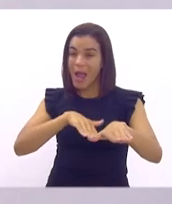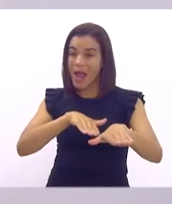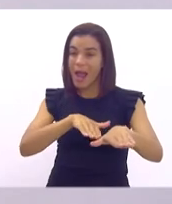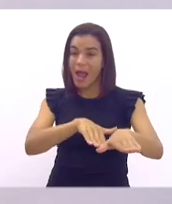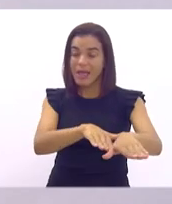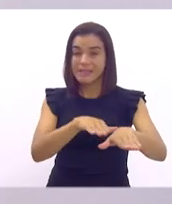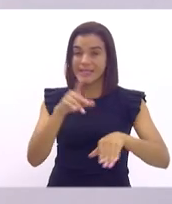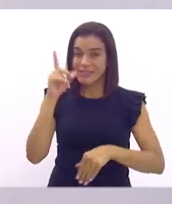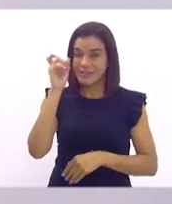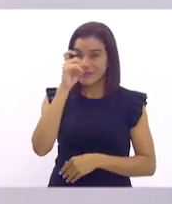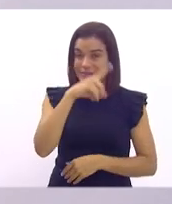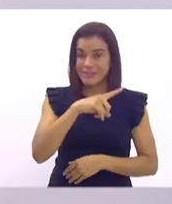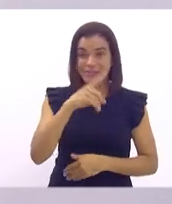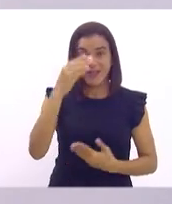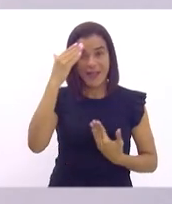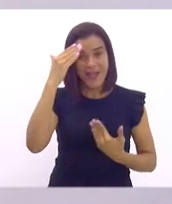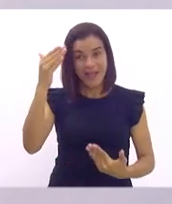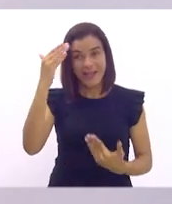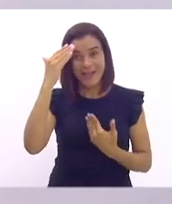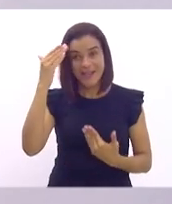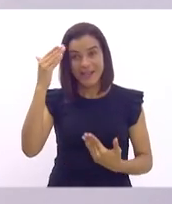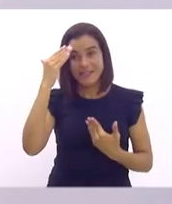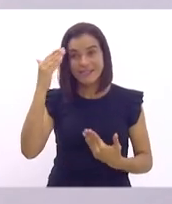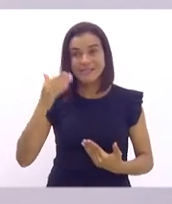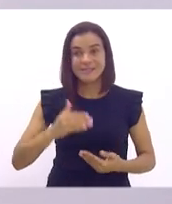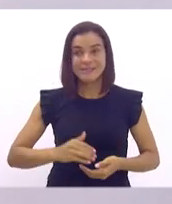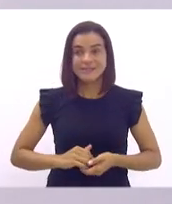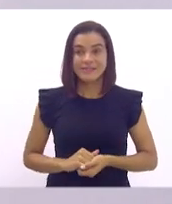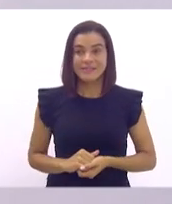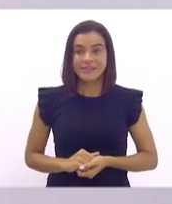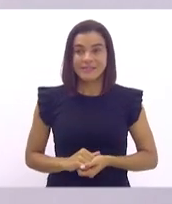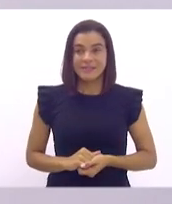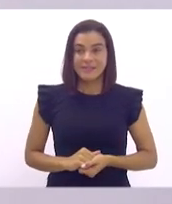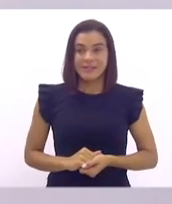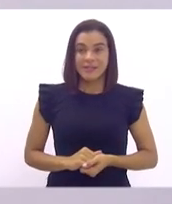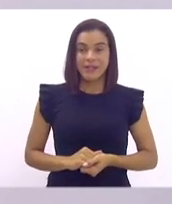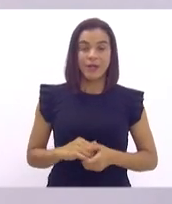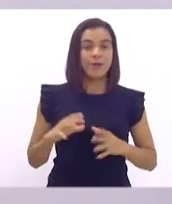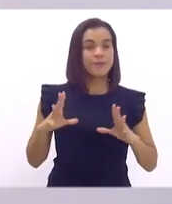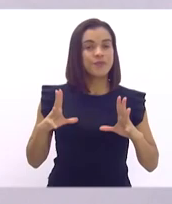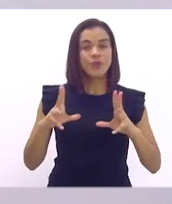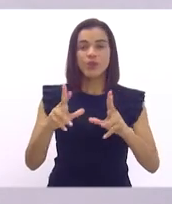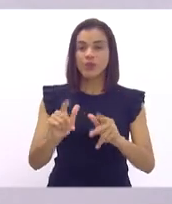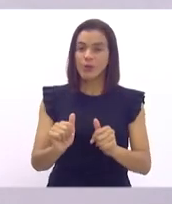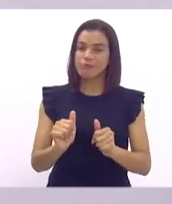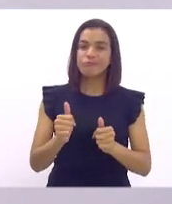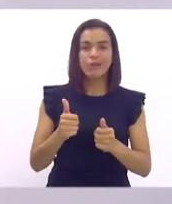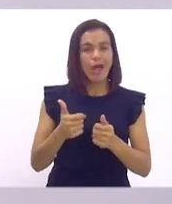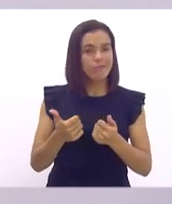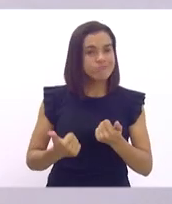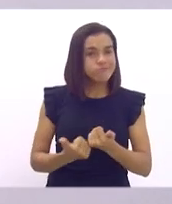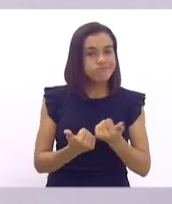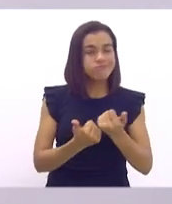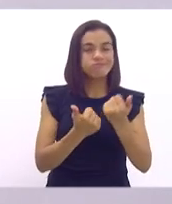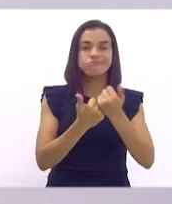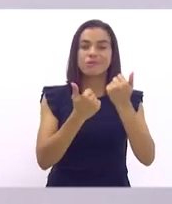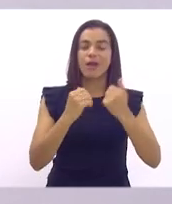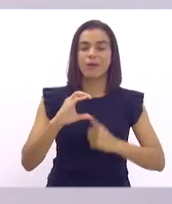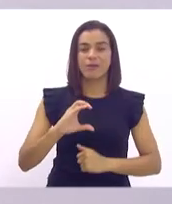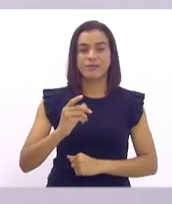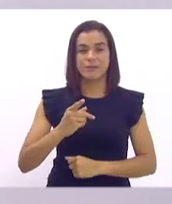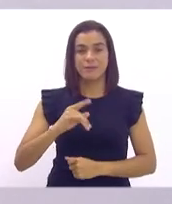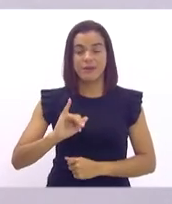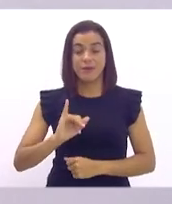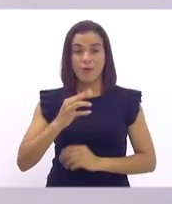no centro está difícil, então já agradeço já. Mas todo mundo que está vindo aqui está somando muito com essa CPI.